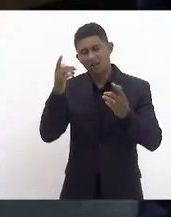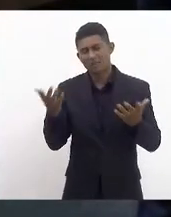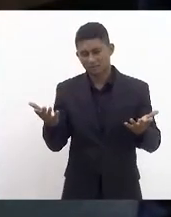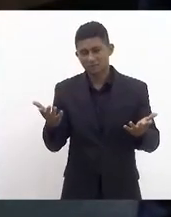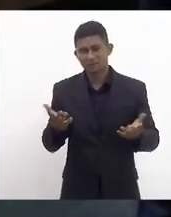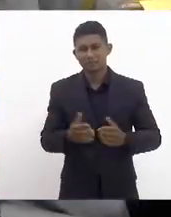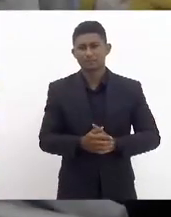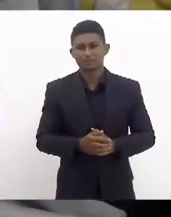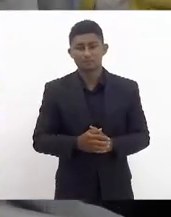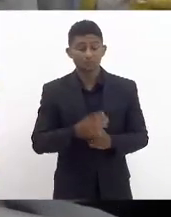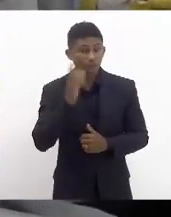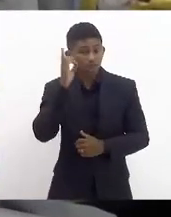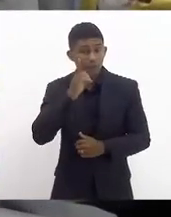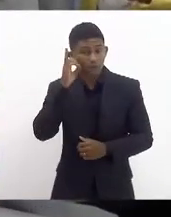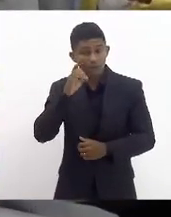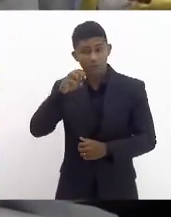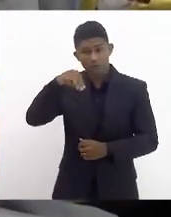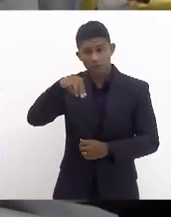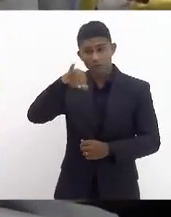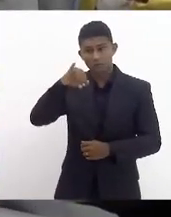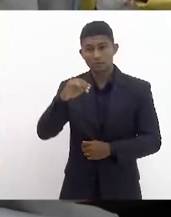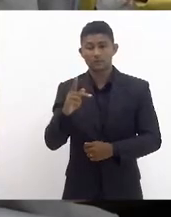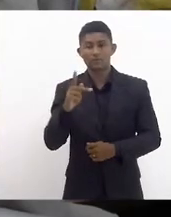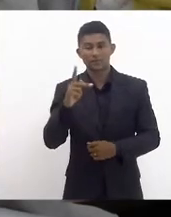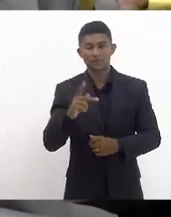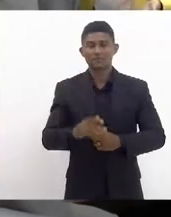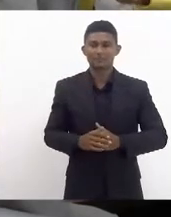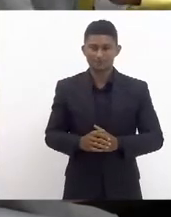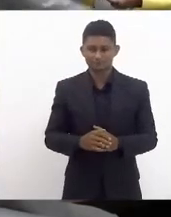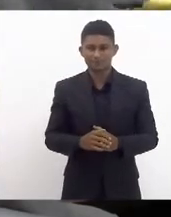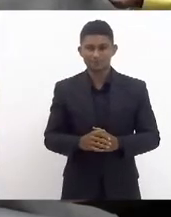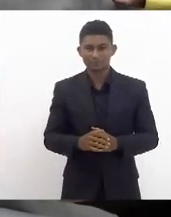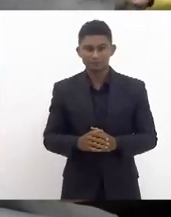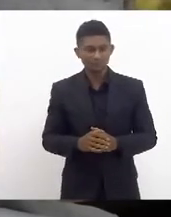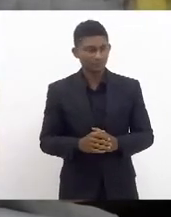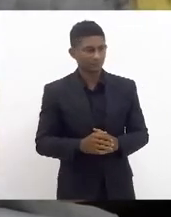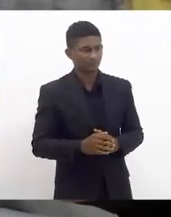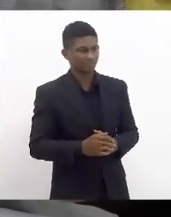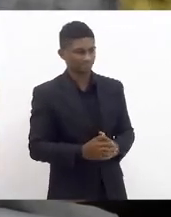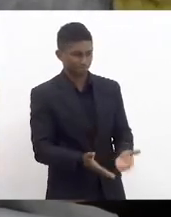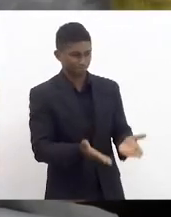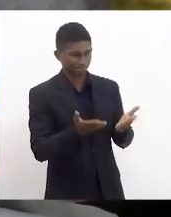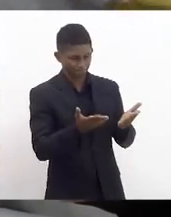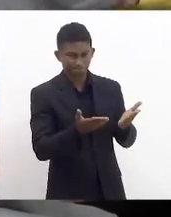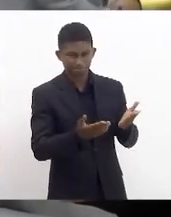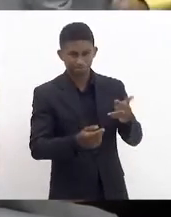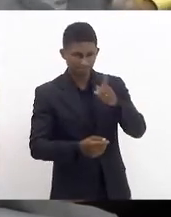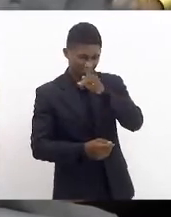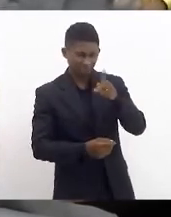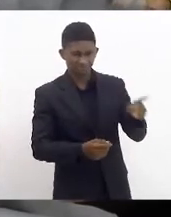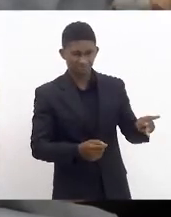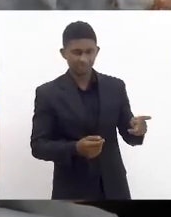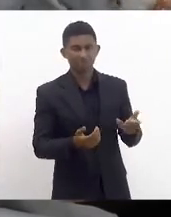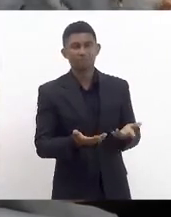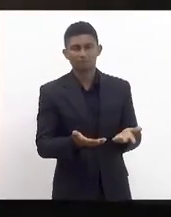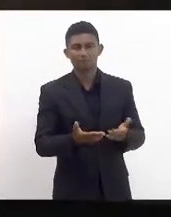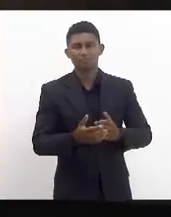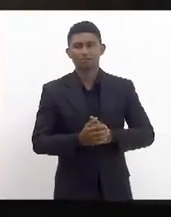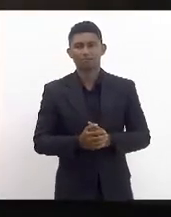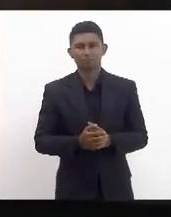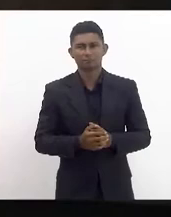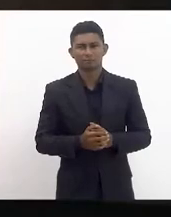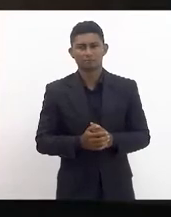presidente. Deputado Carlos Mink. Ô, Amorim. Presidente André Siciliano, eu normalmente